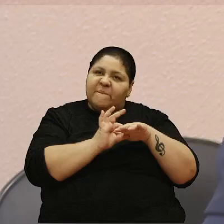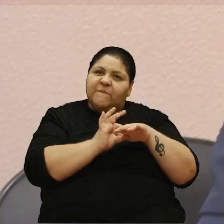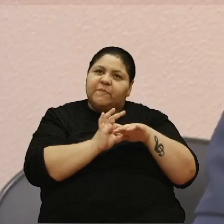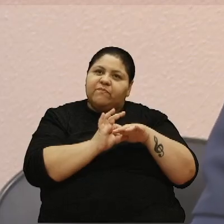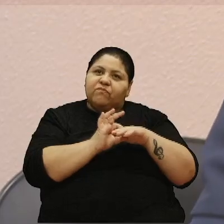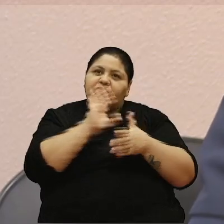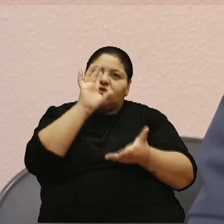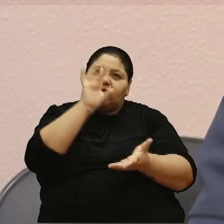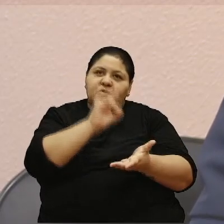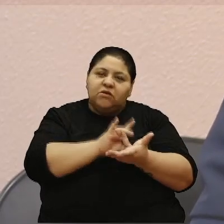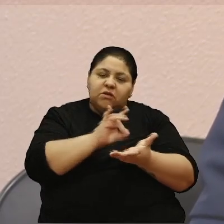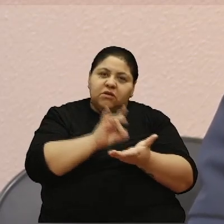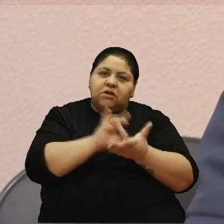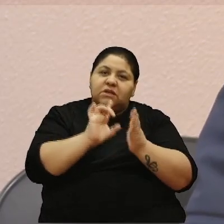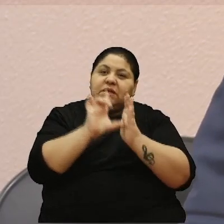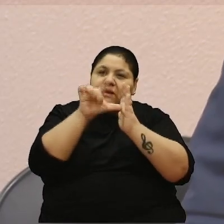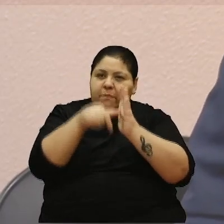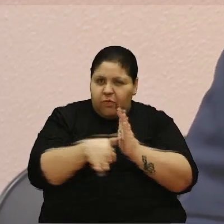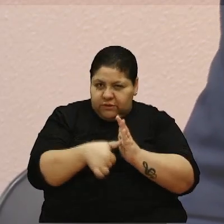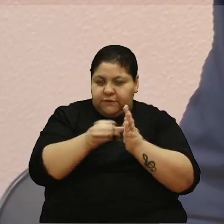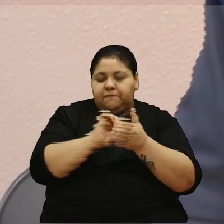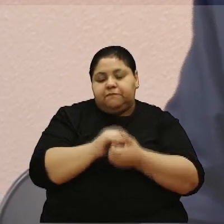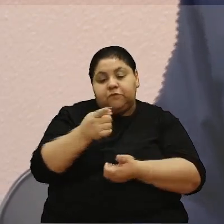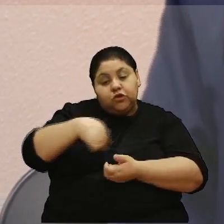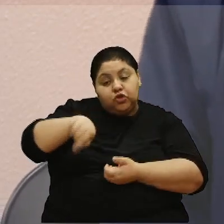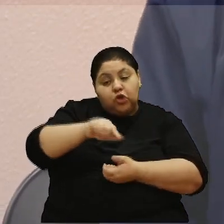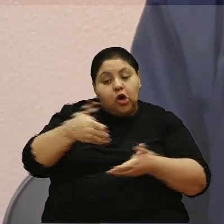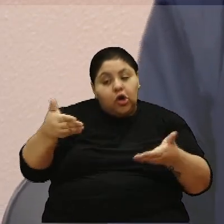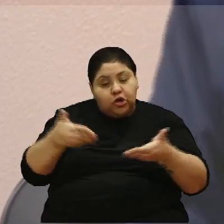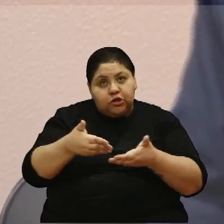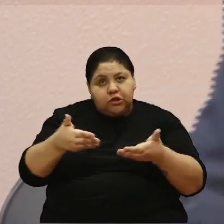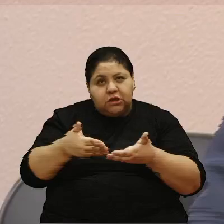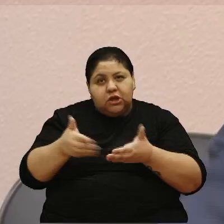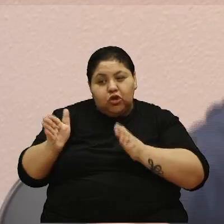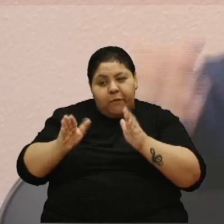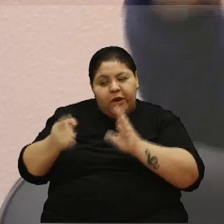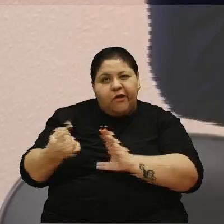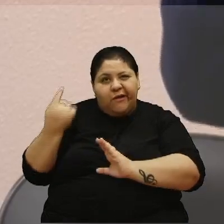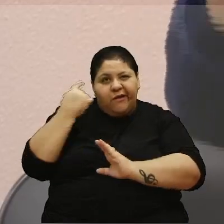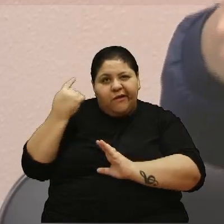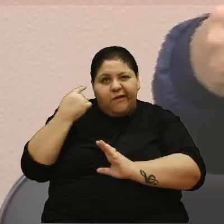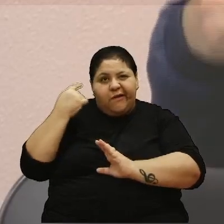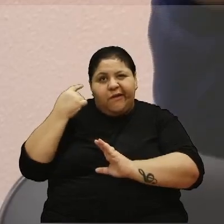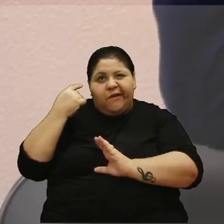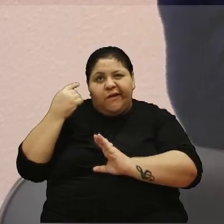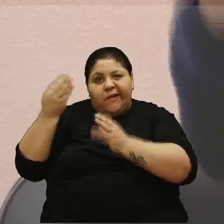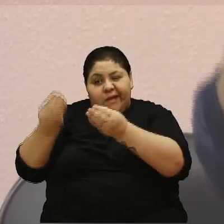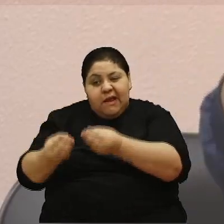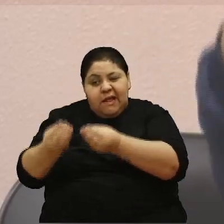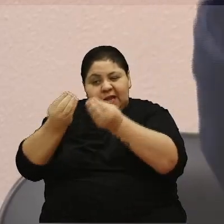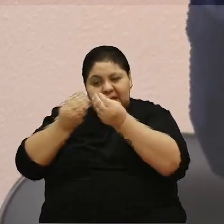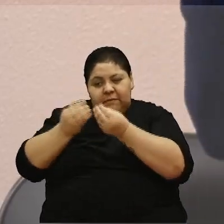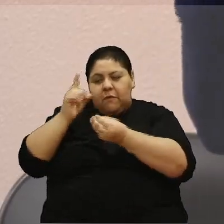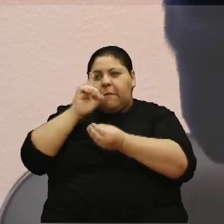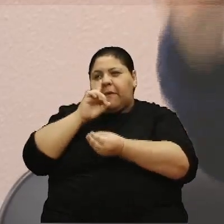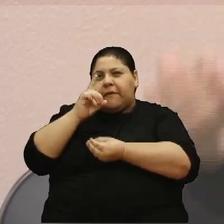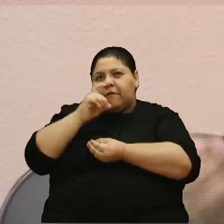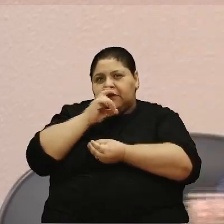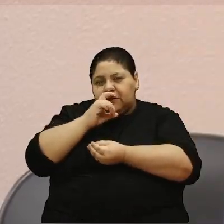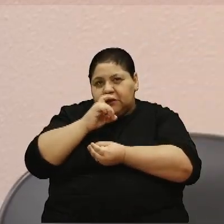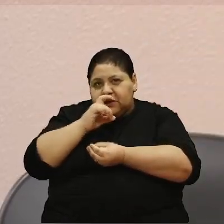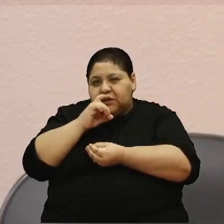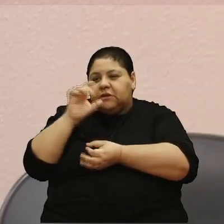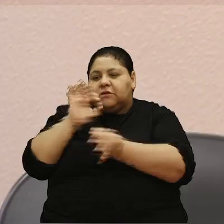competentes posteriormente. Nós já, na legislatura passada, recebemos vários pais e mães que